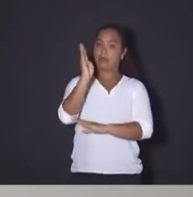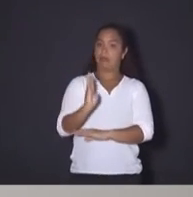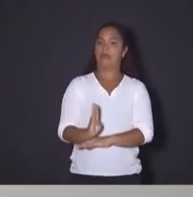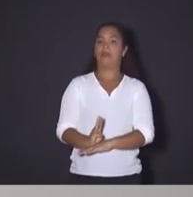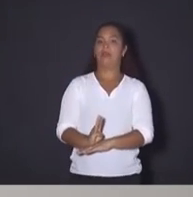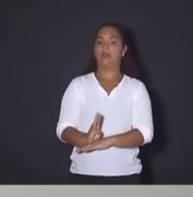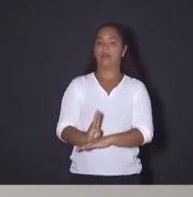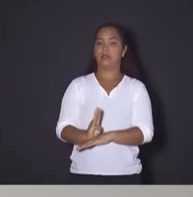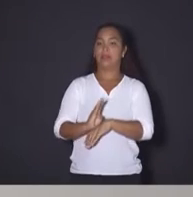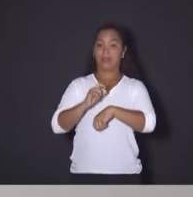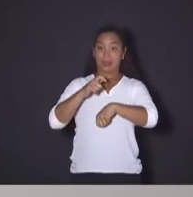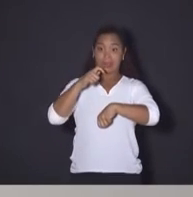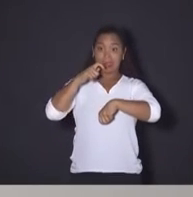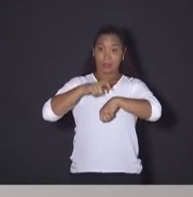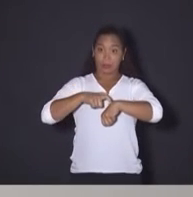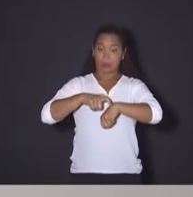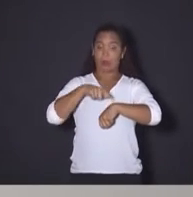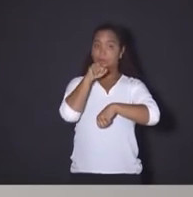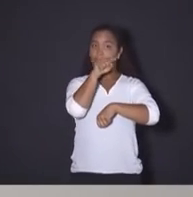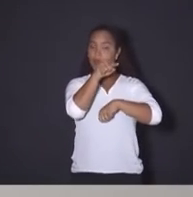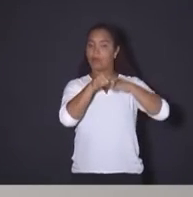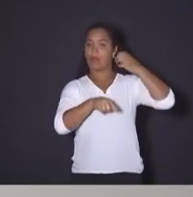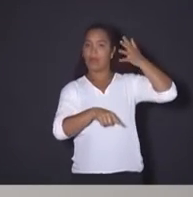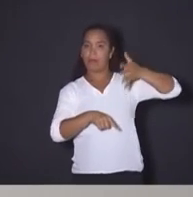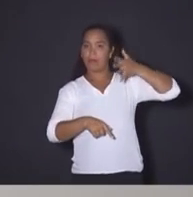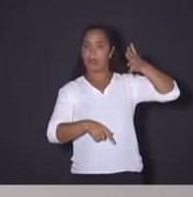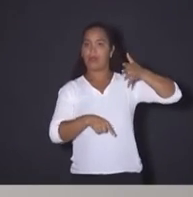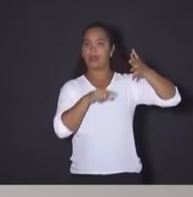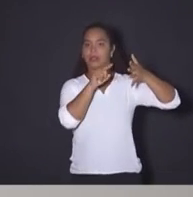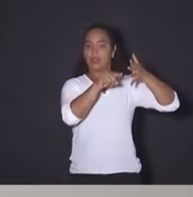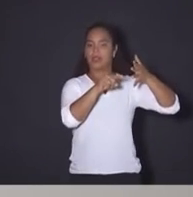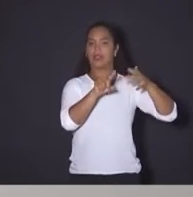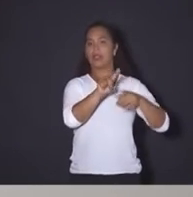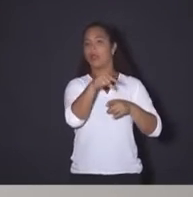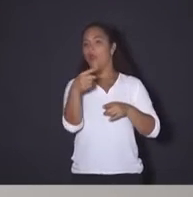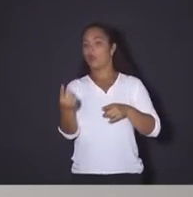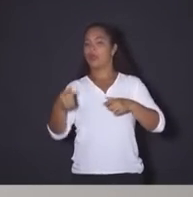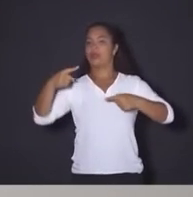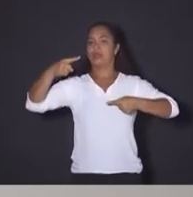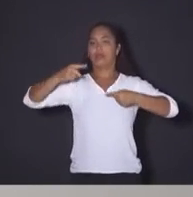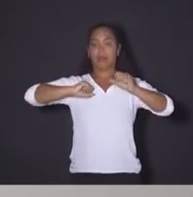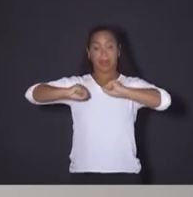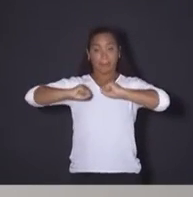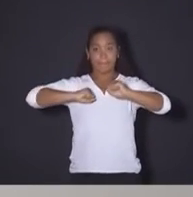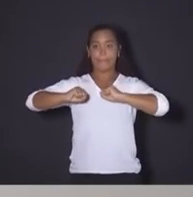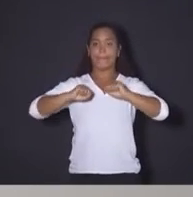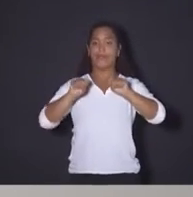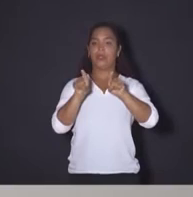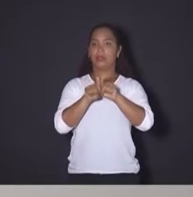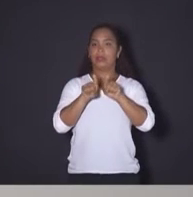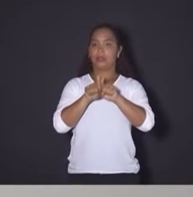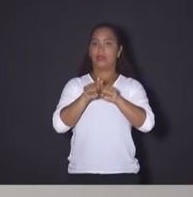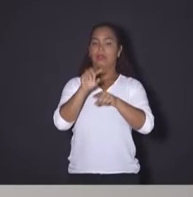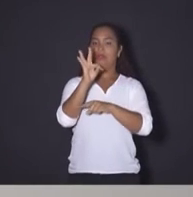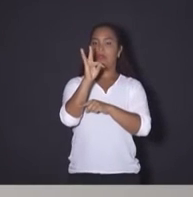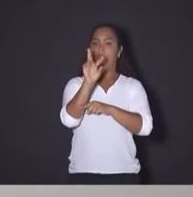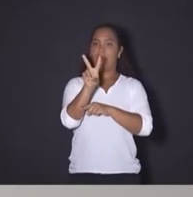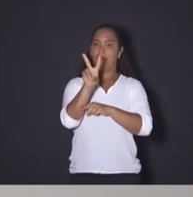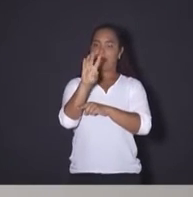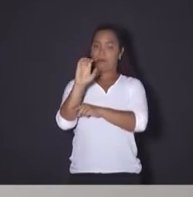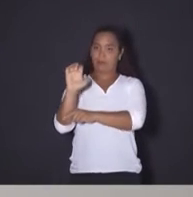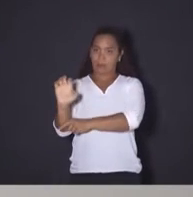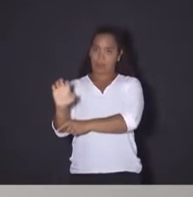naquele momento ali e é importante que o outro grande debate da na tv educativa da bahia